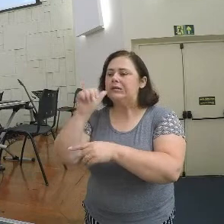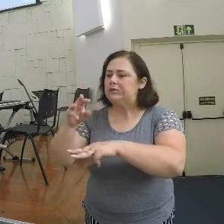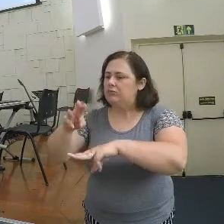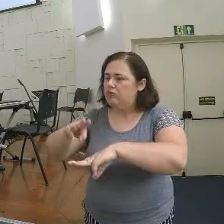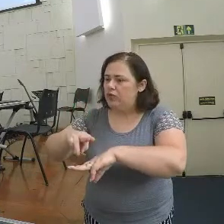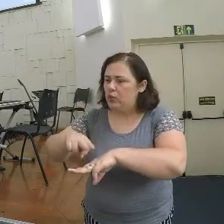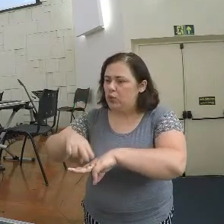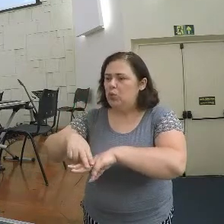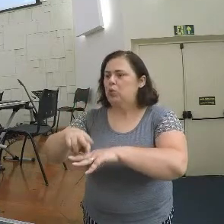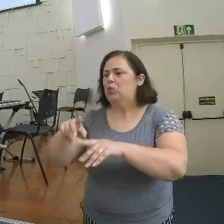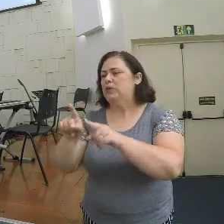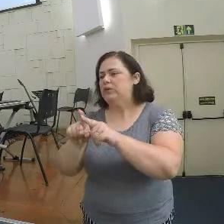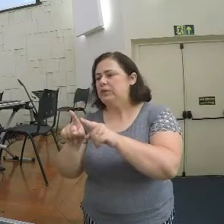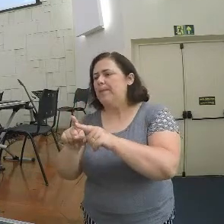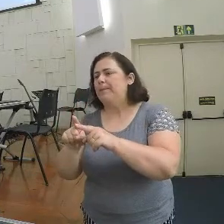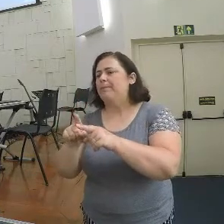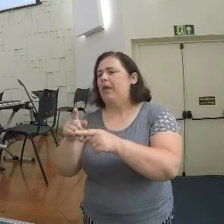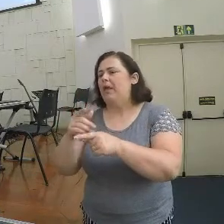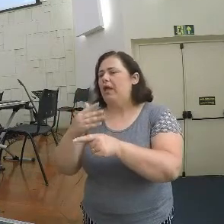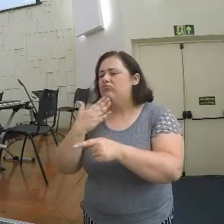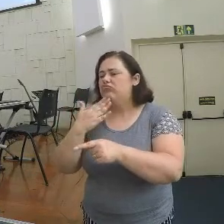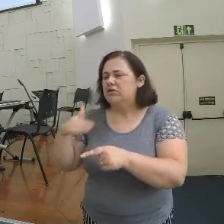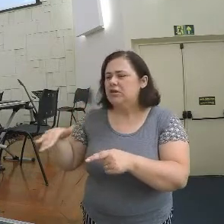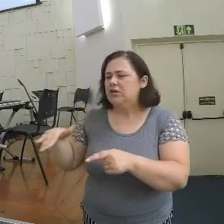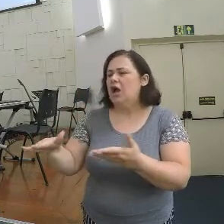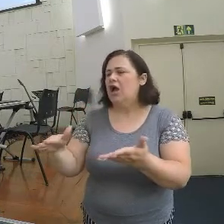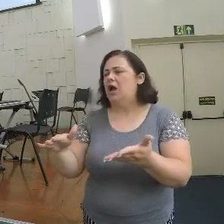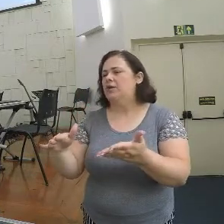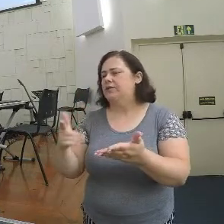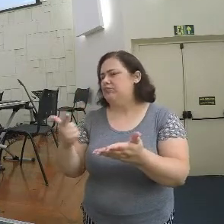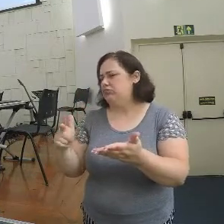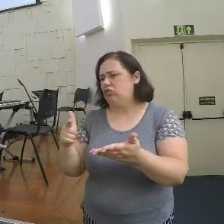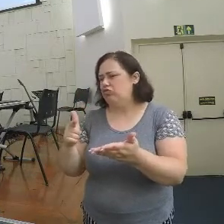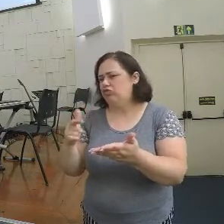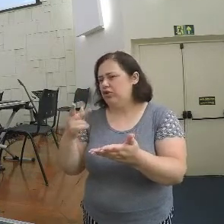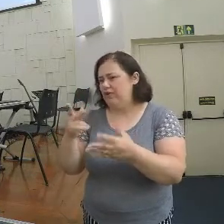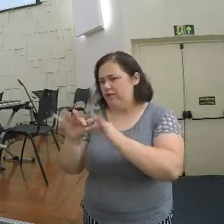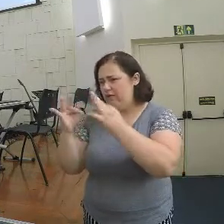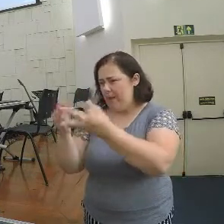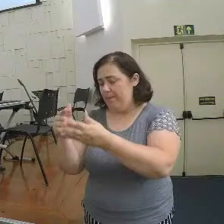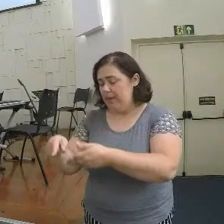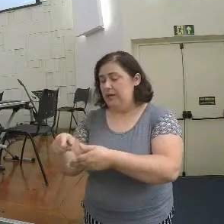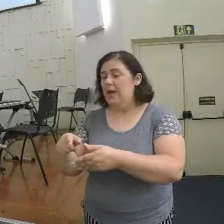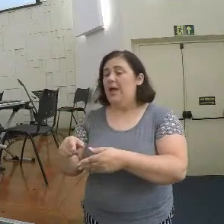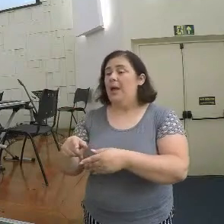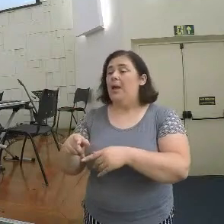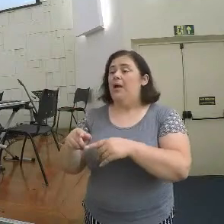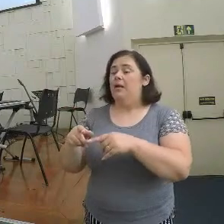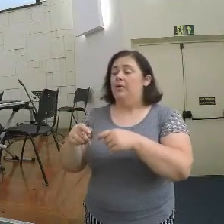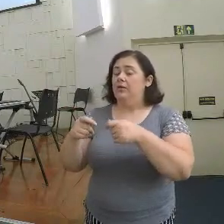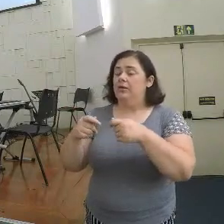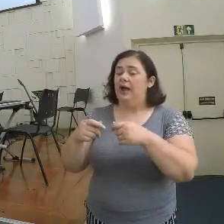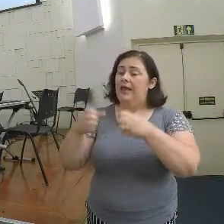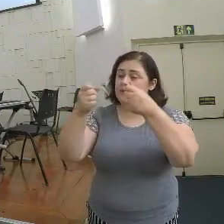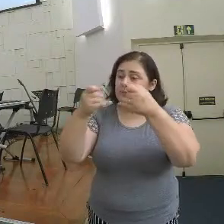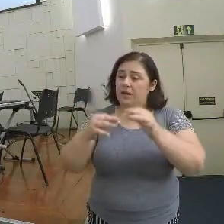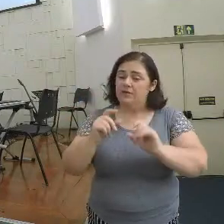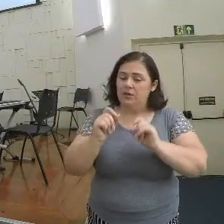que o levita, o órfão e a viúva possam se fartar como vocês têm se